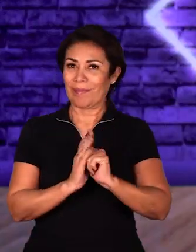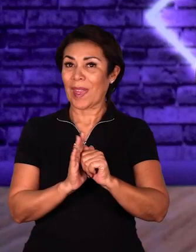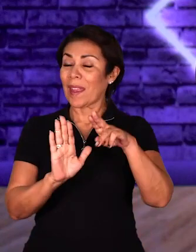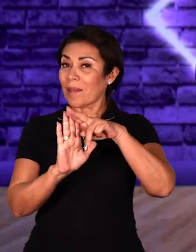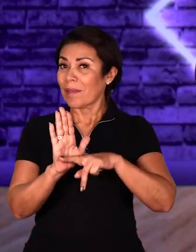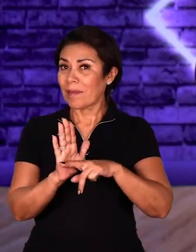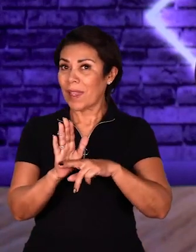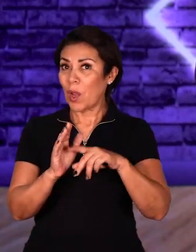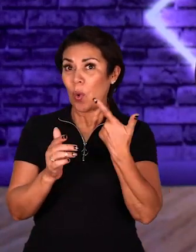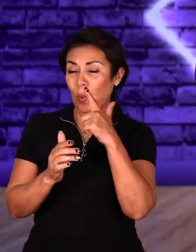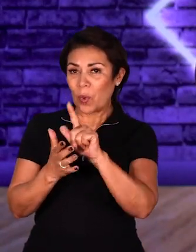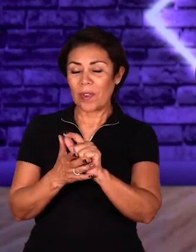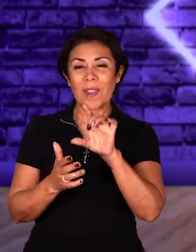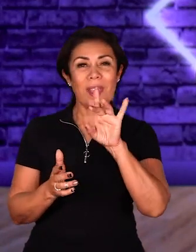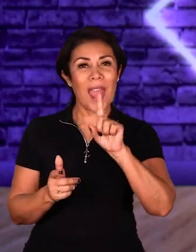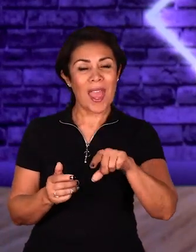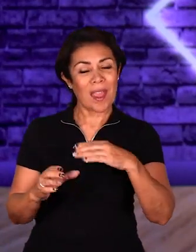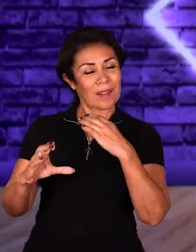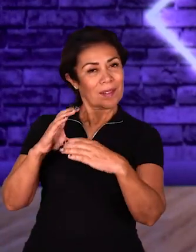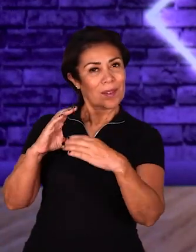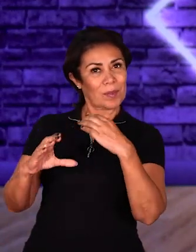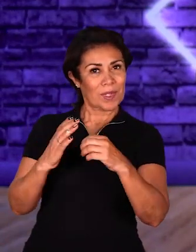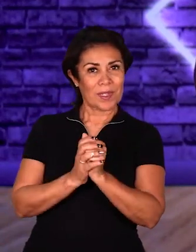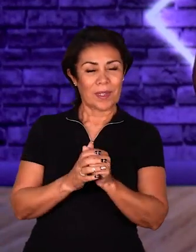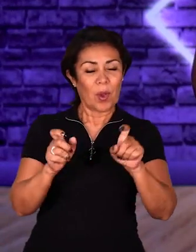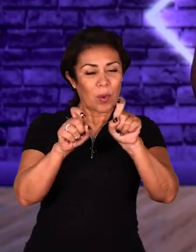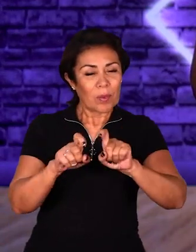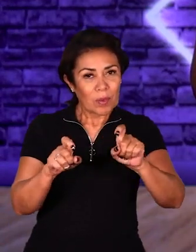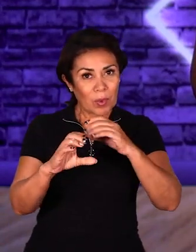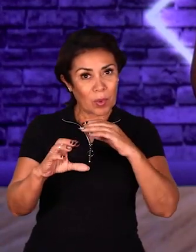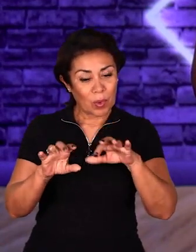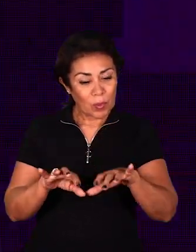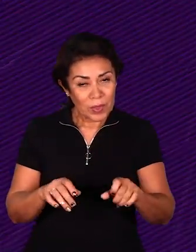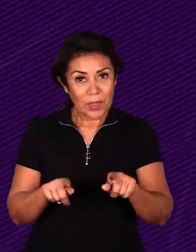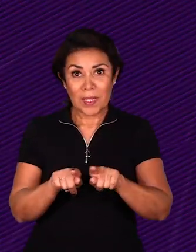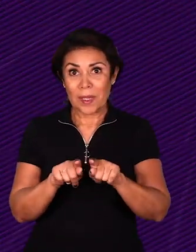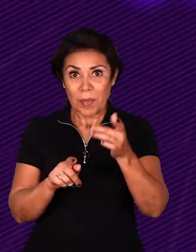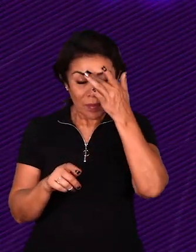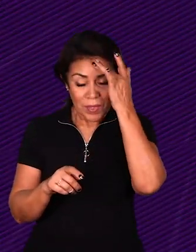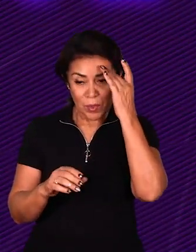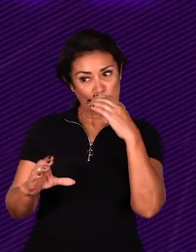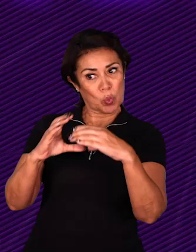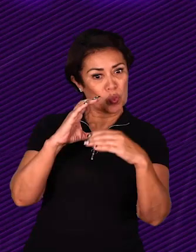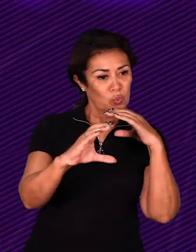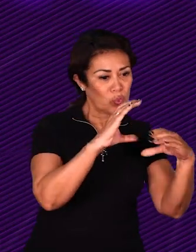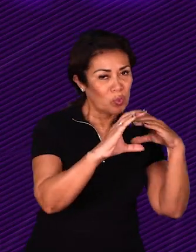Como vimos no último episódio da nossa série Reprograme, programar é essencialmente se comunicar, não só